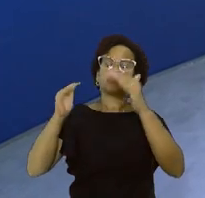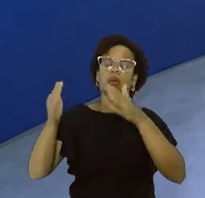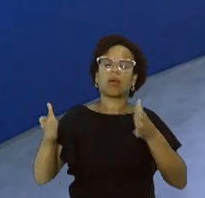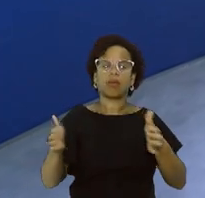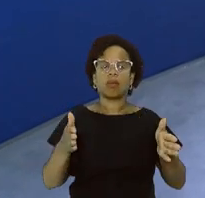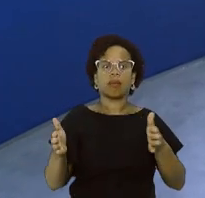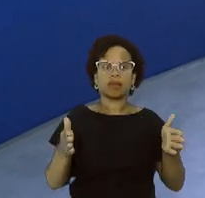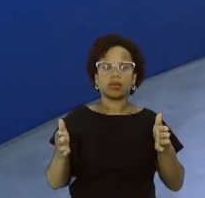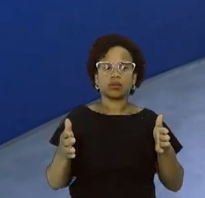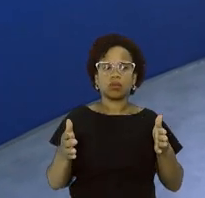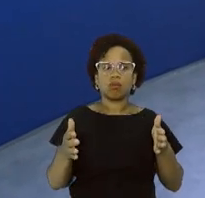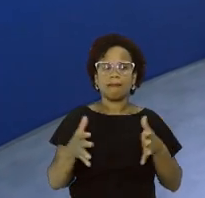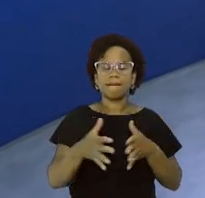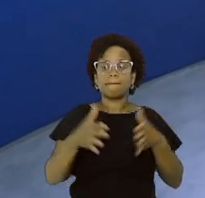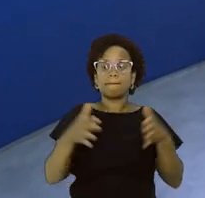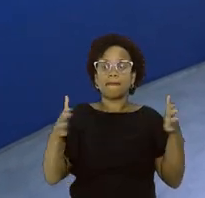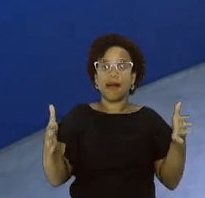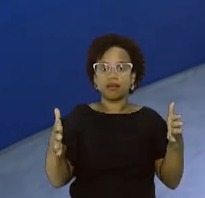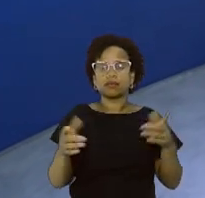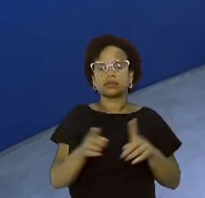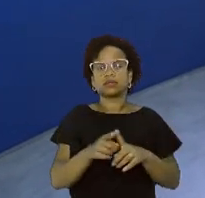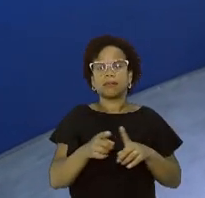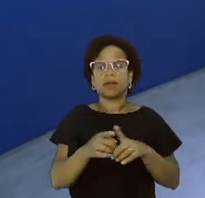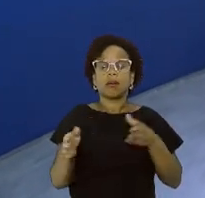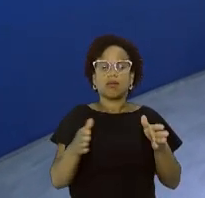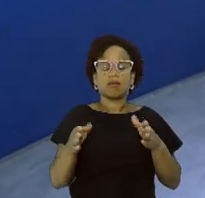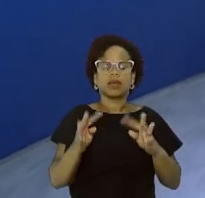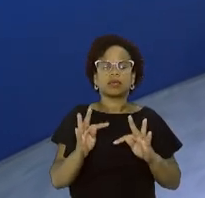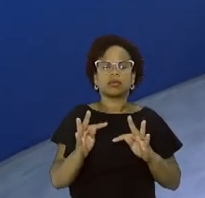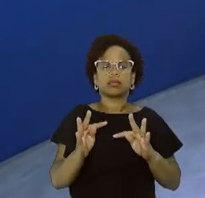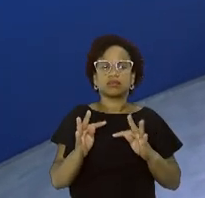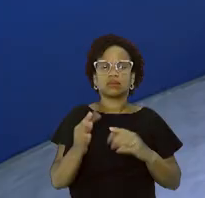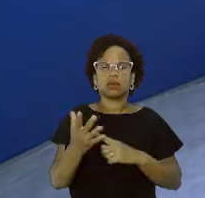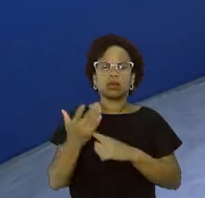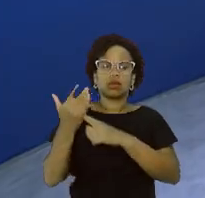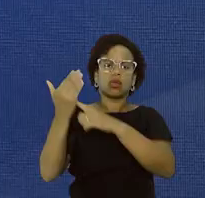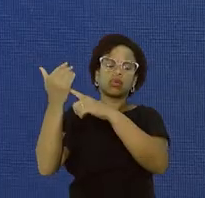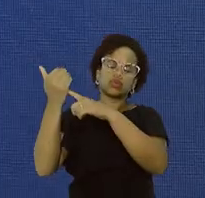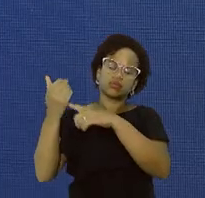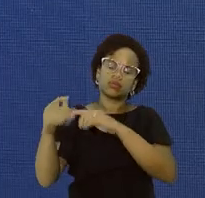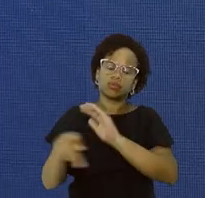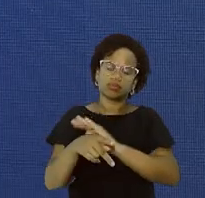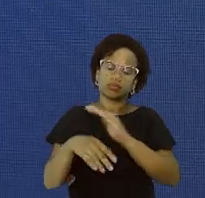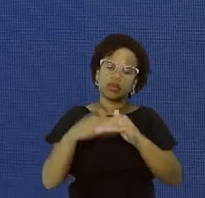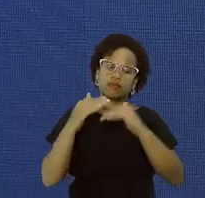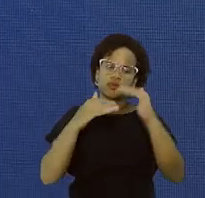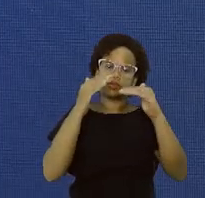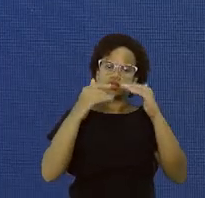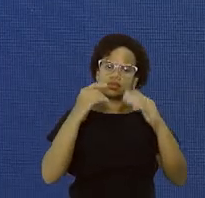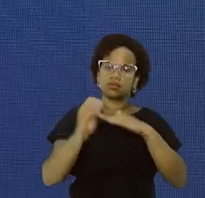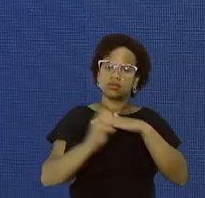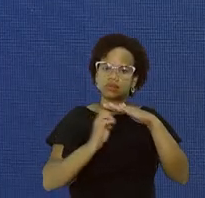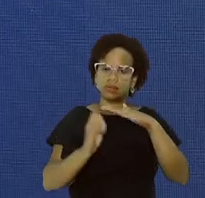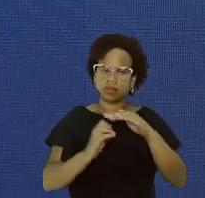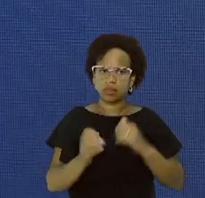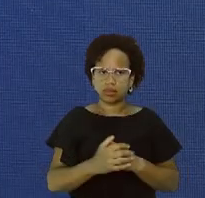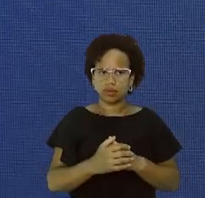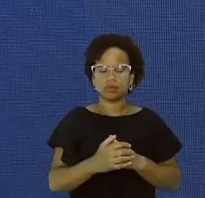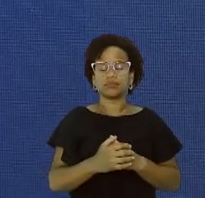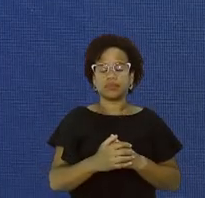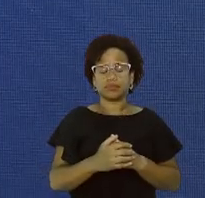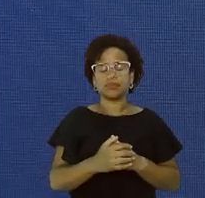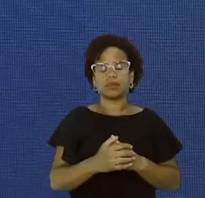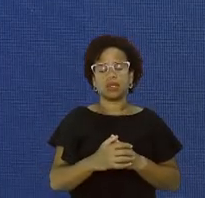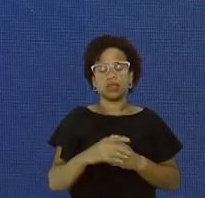próprio momento de digamos tecnológico da evolução das empresas eu acho que tanto visse que é uma estratégia mais que você toma